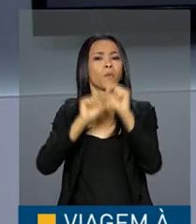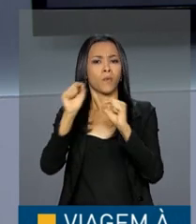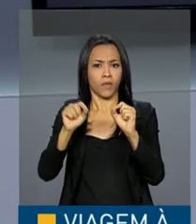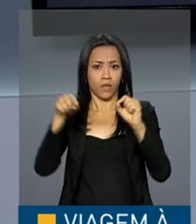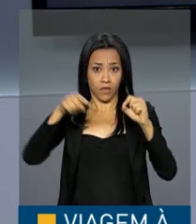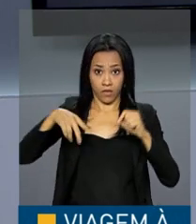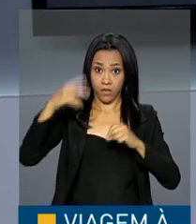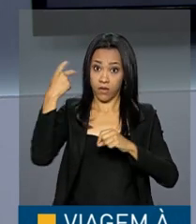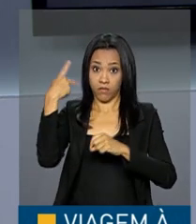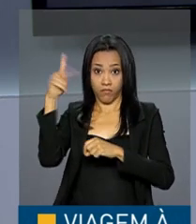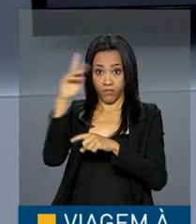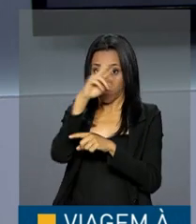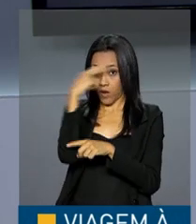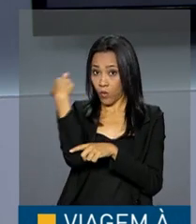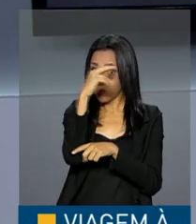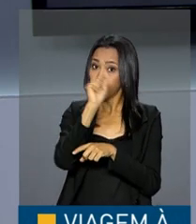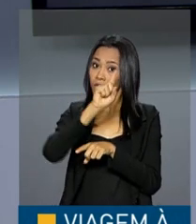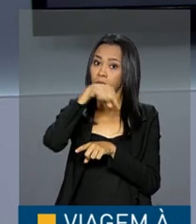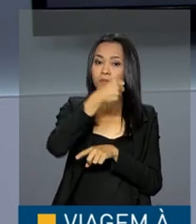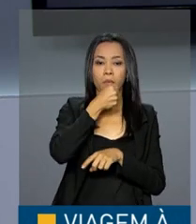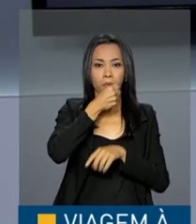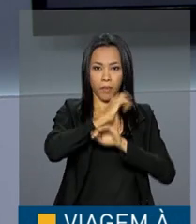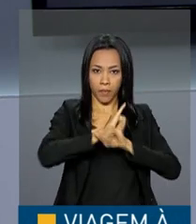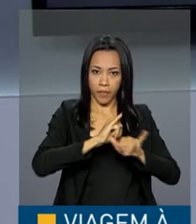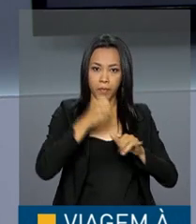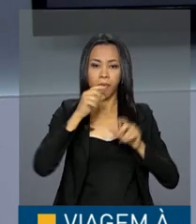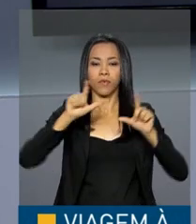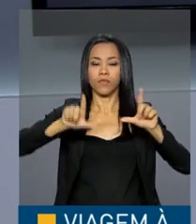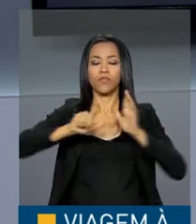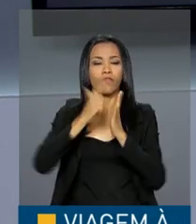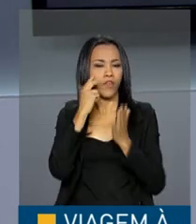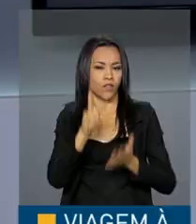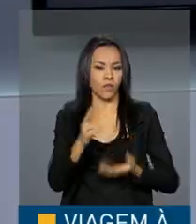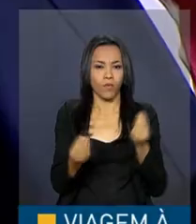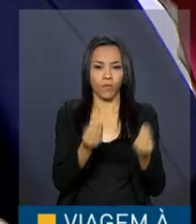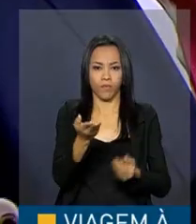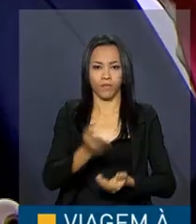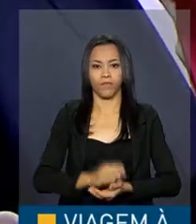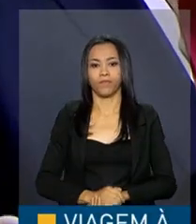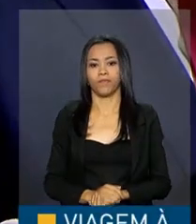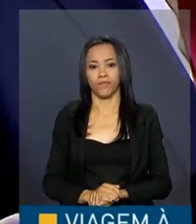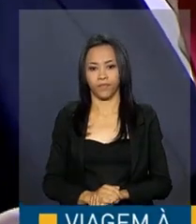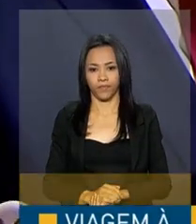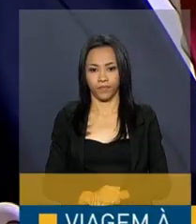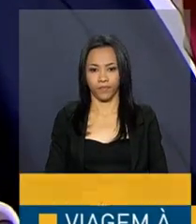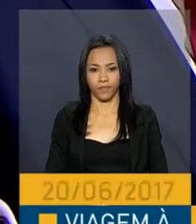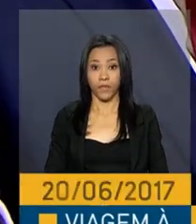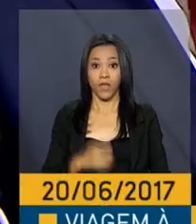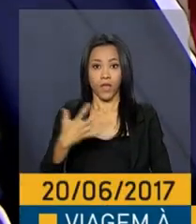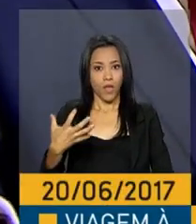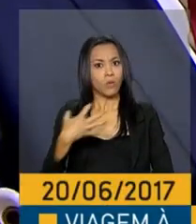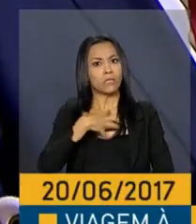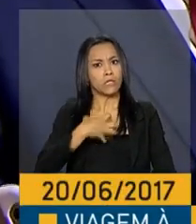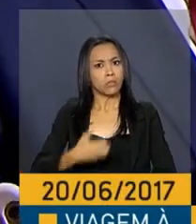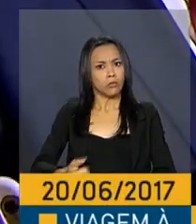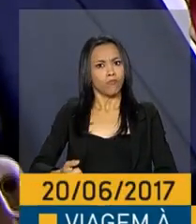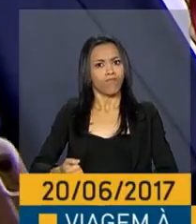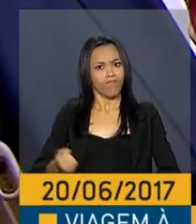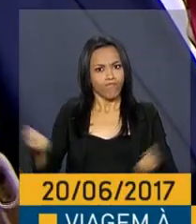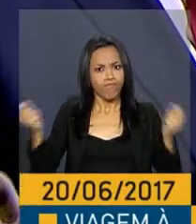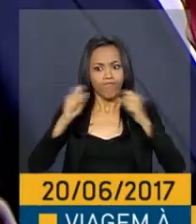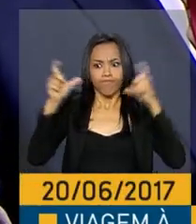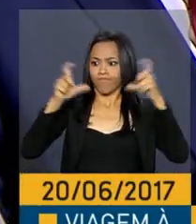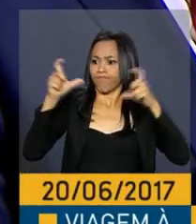Brasil. Logo após, ele conversou com jornalistas. Veja como foi. Eu vejo muito entusiasmo para esta integração